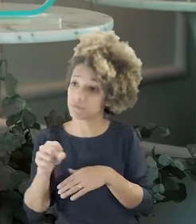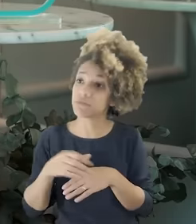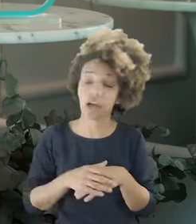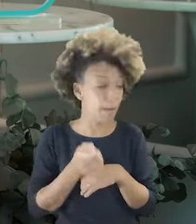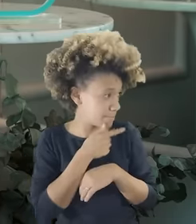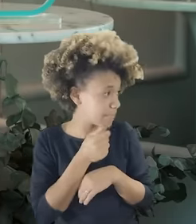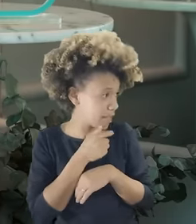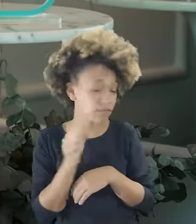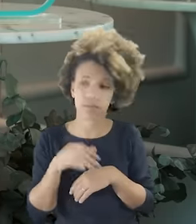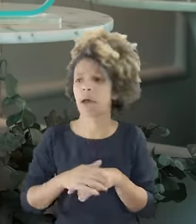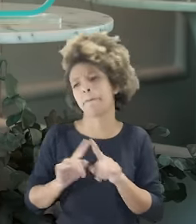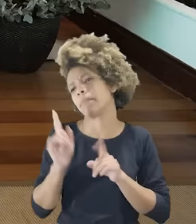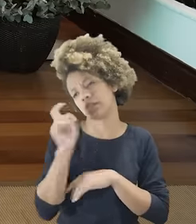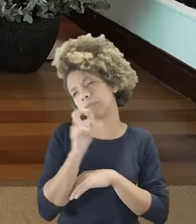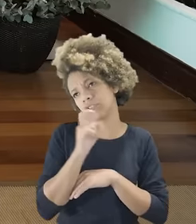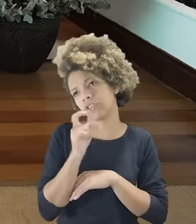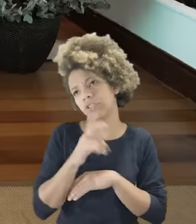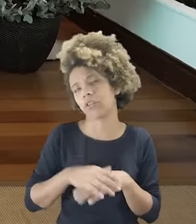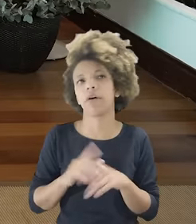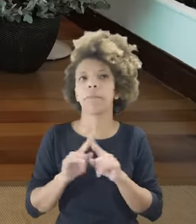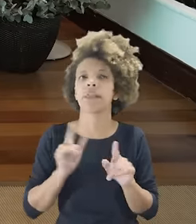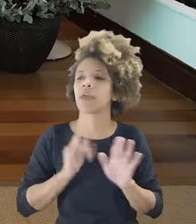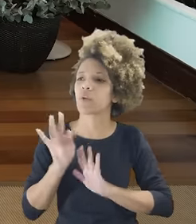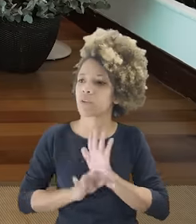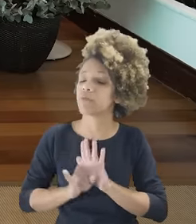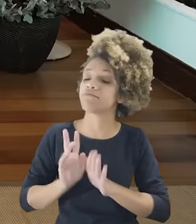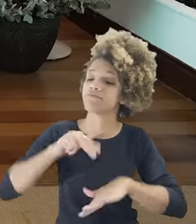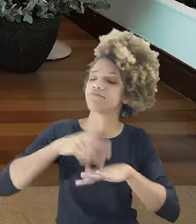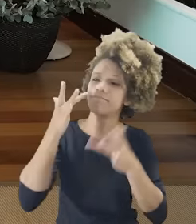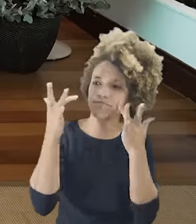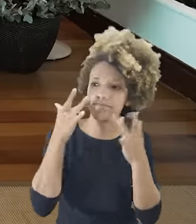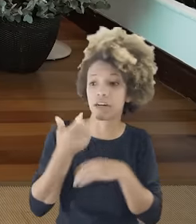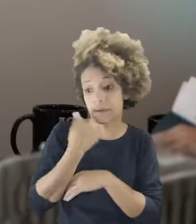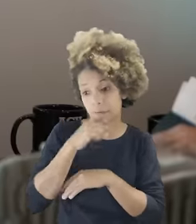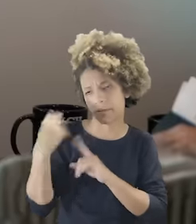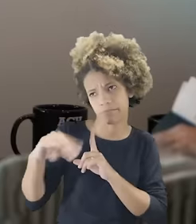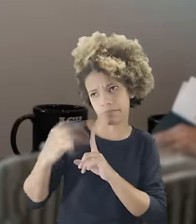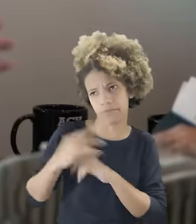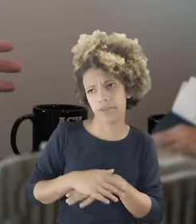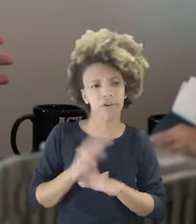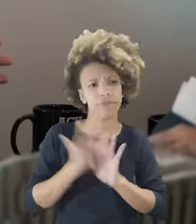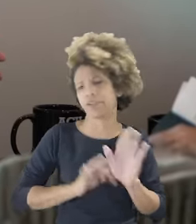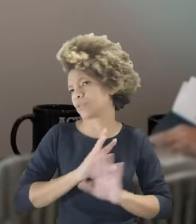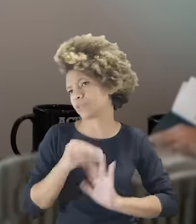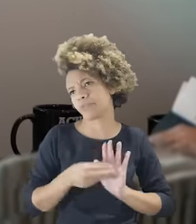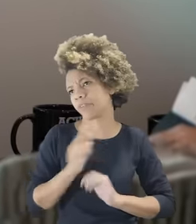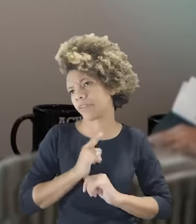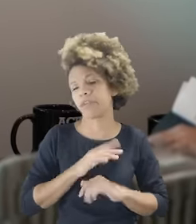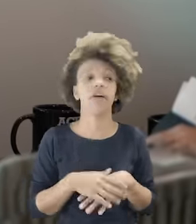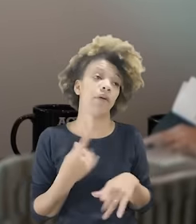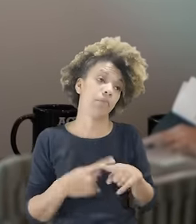isso fazia piadas tem um texto que eu uso no palco que a minha mãe me bate tá aquele texto todo mundo não tem